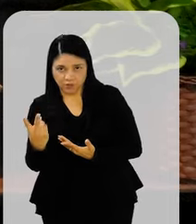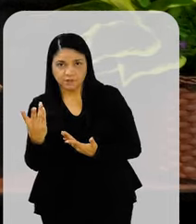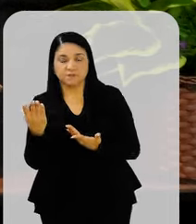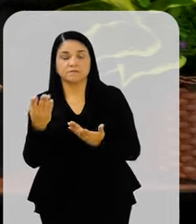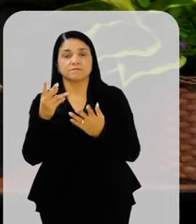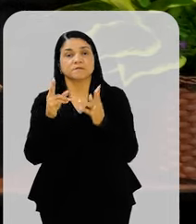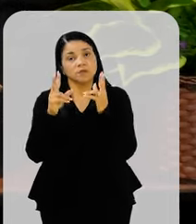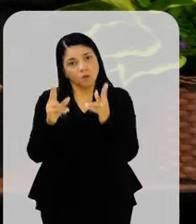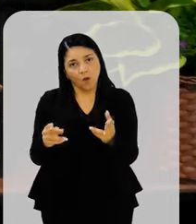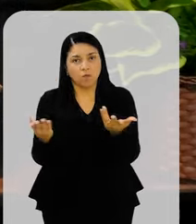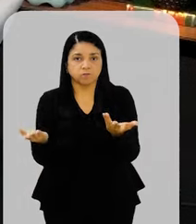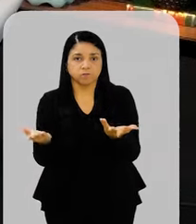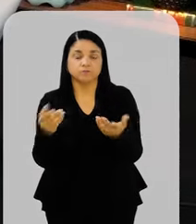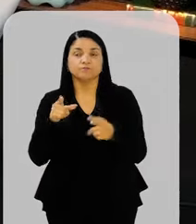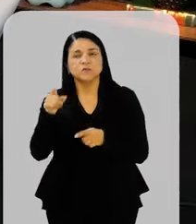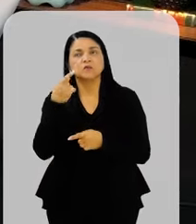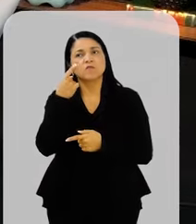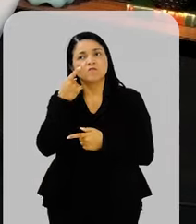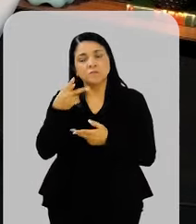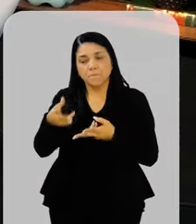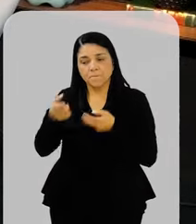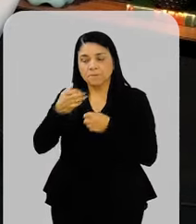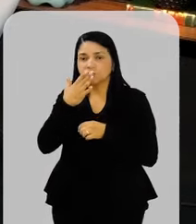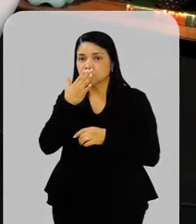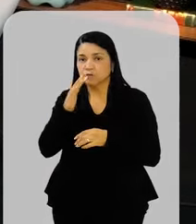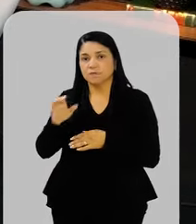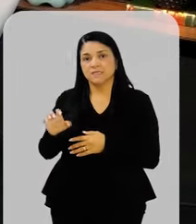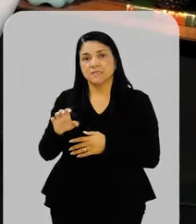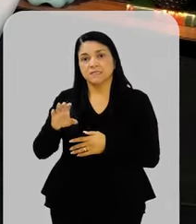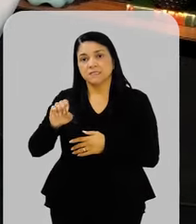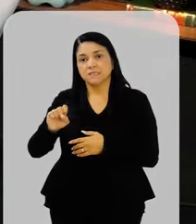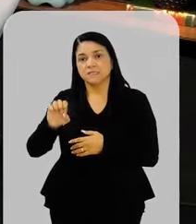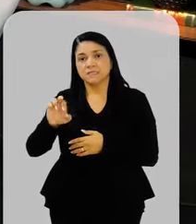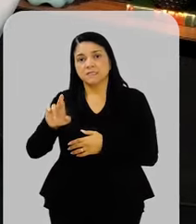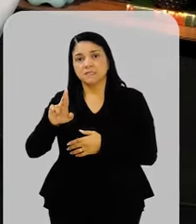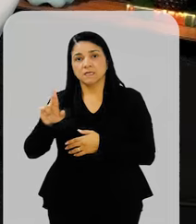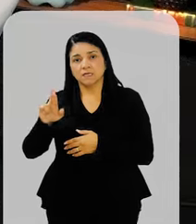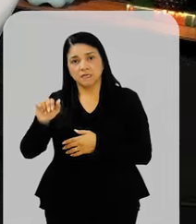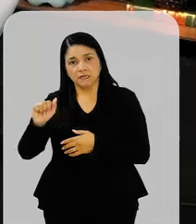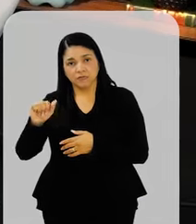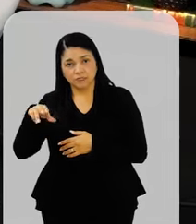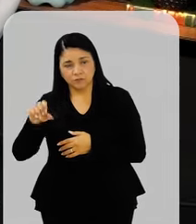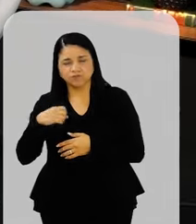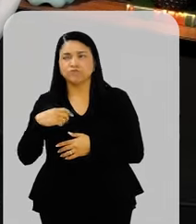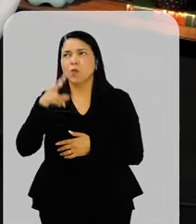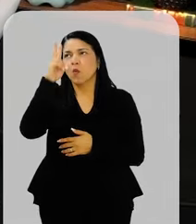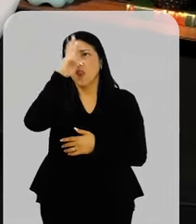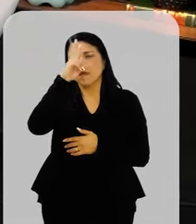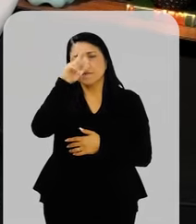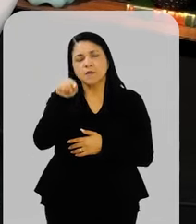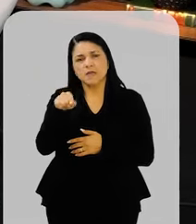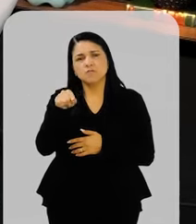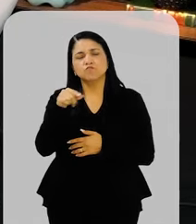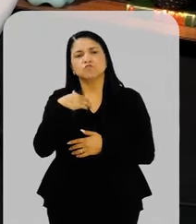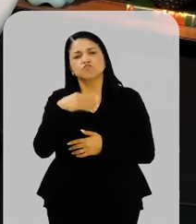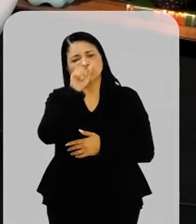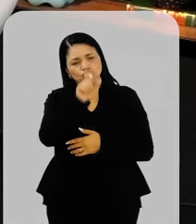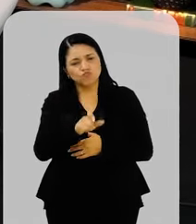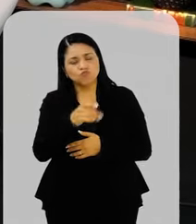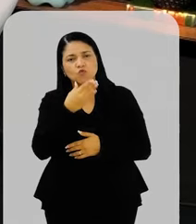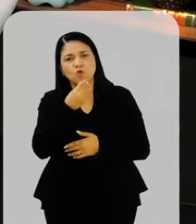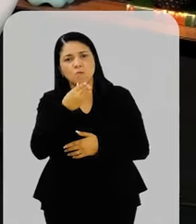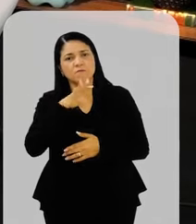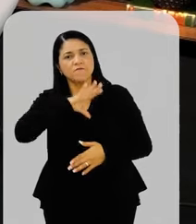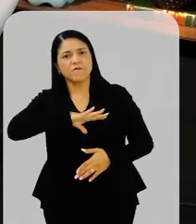Renato, quando eu vi o Serrano jogando a Série A2, me lembrou lá atrás e me lembrou de um cara que foi ídolo do Vasco,